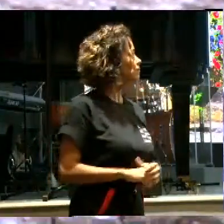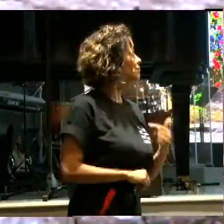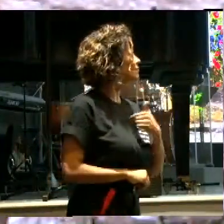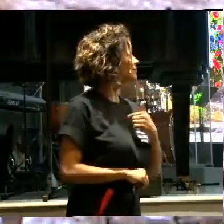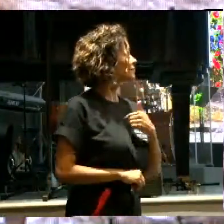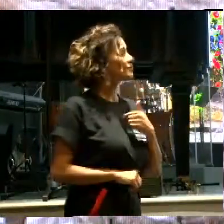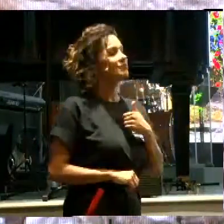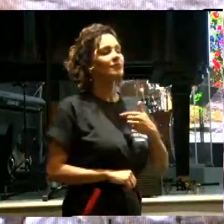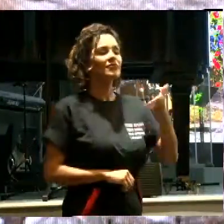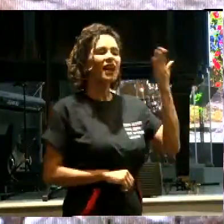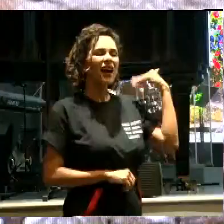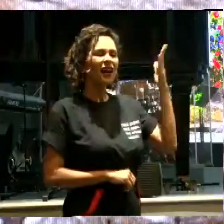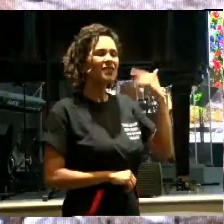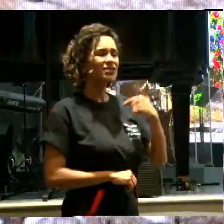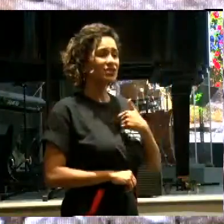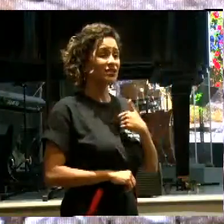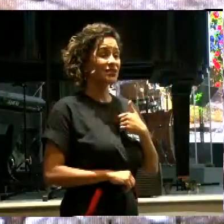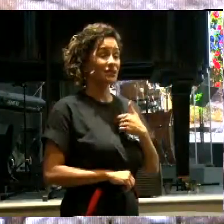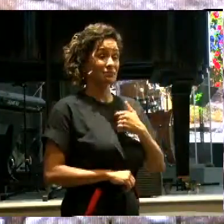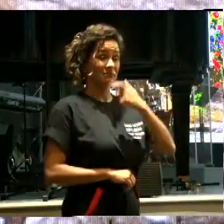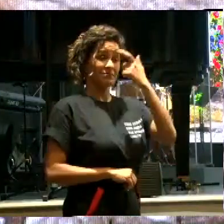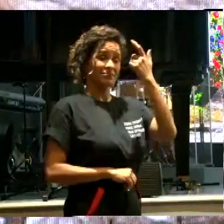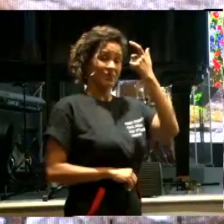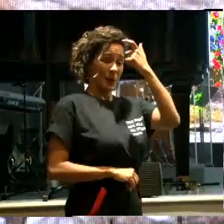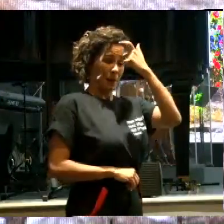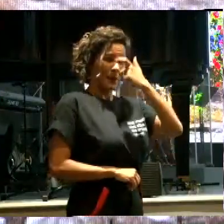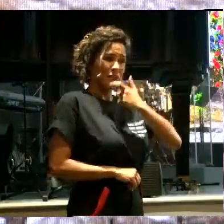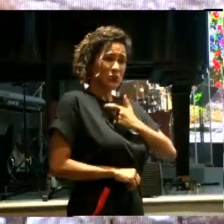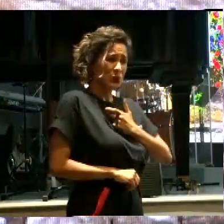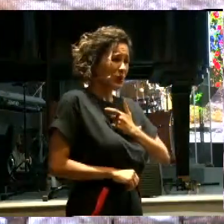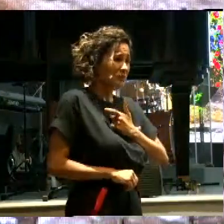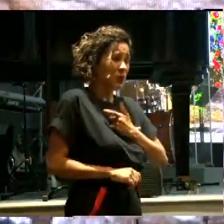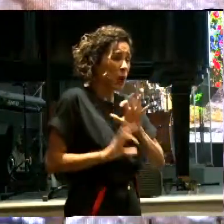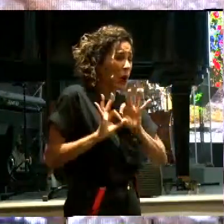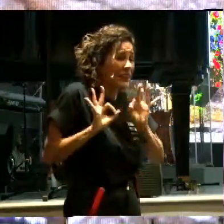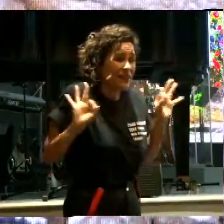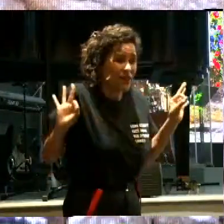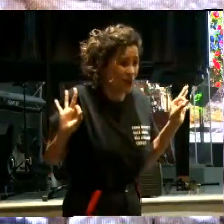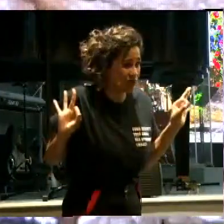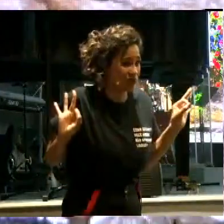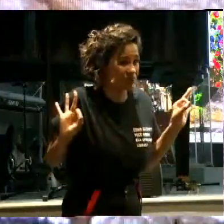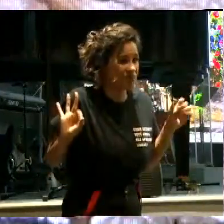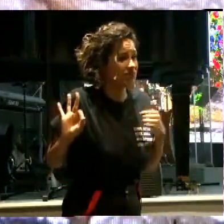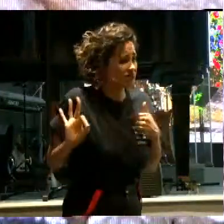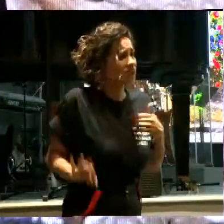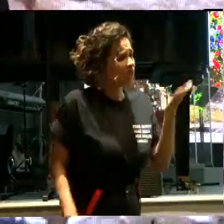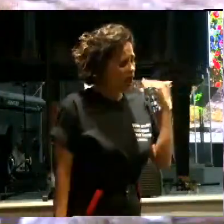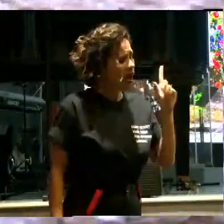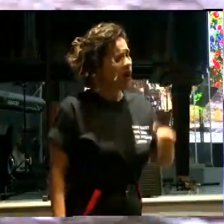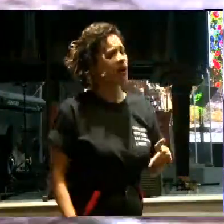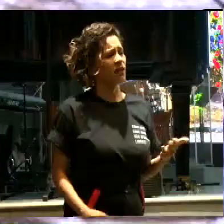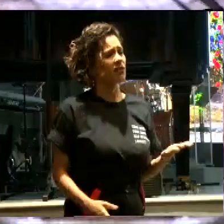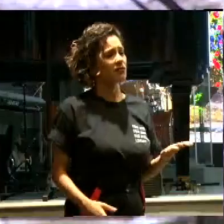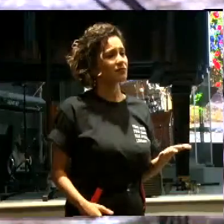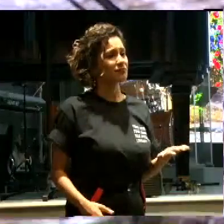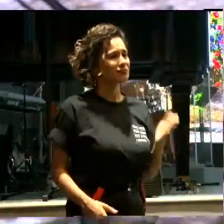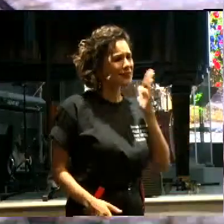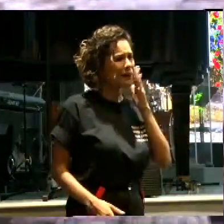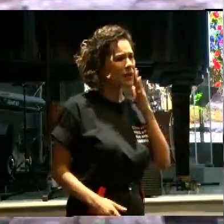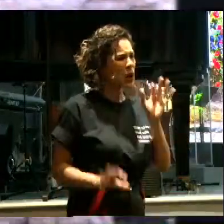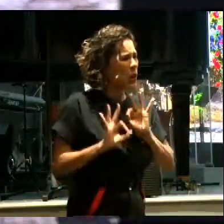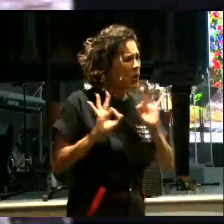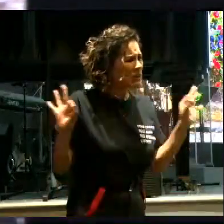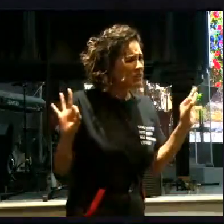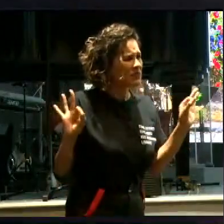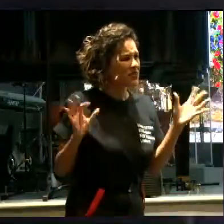uma pessoa horrorosa. Mas sabe o que é horrorosa de horrorosa? Eu costumo falar num grupo, eu